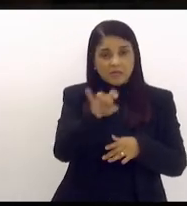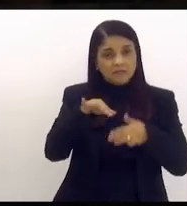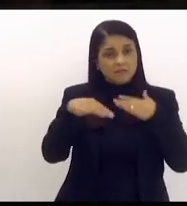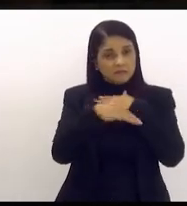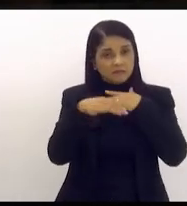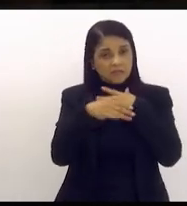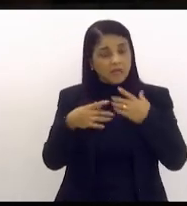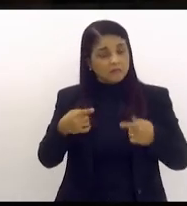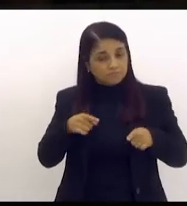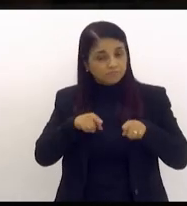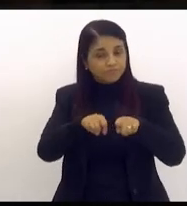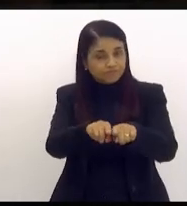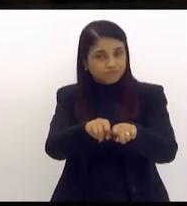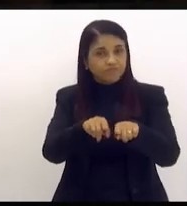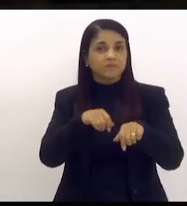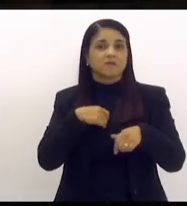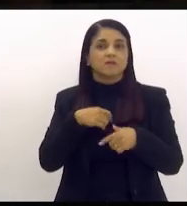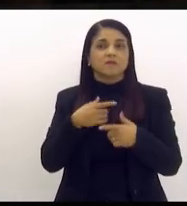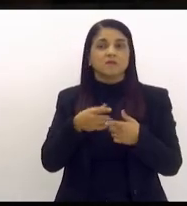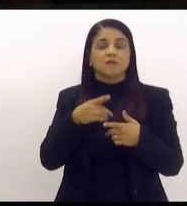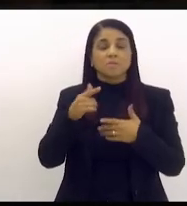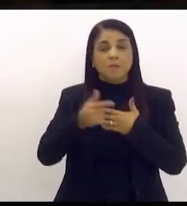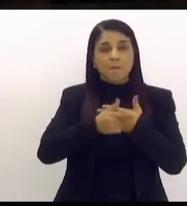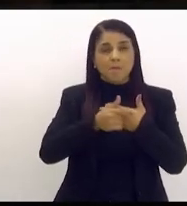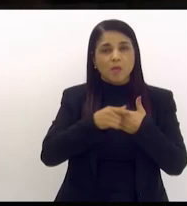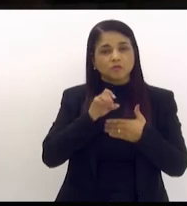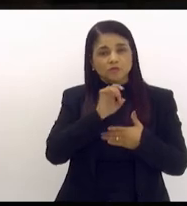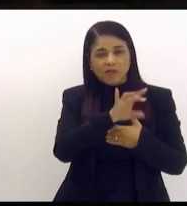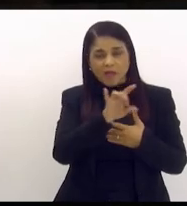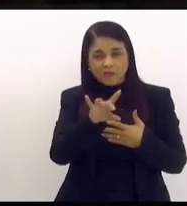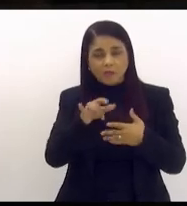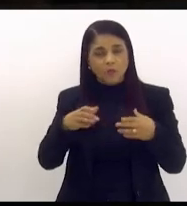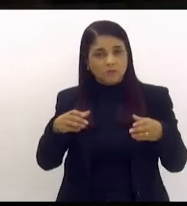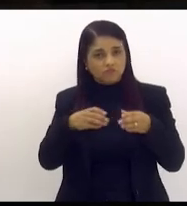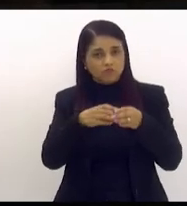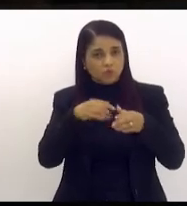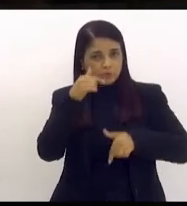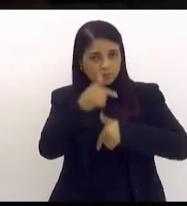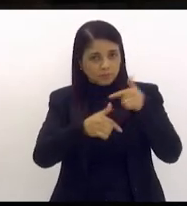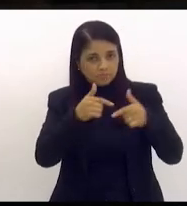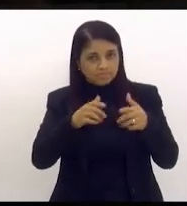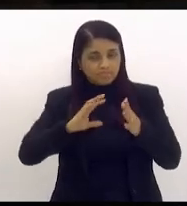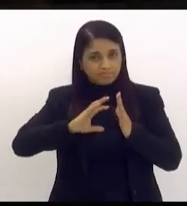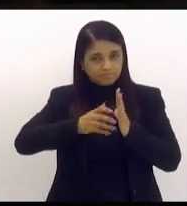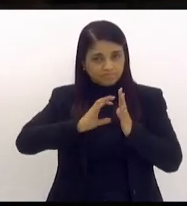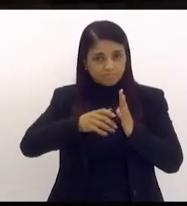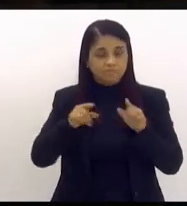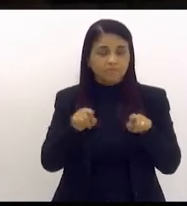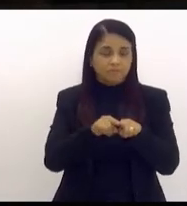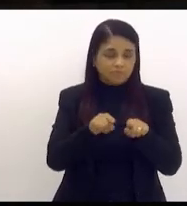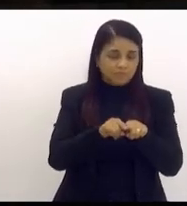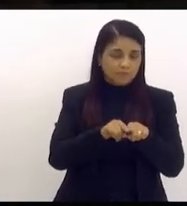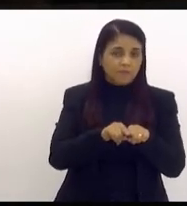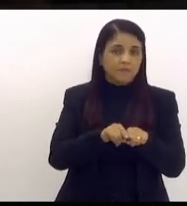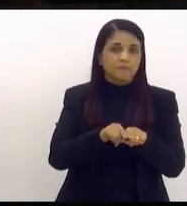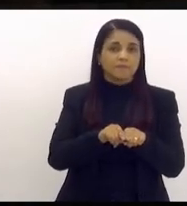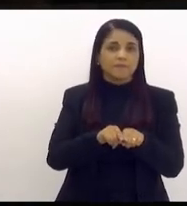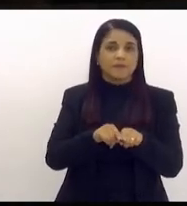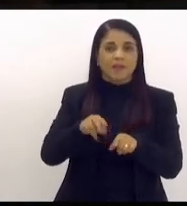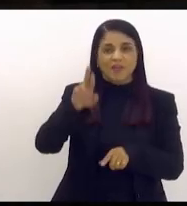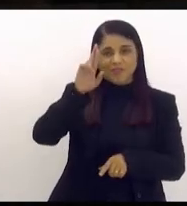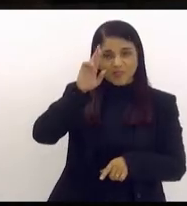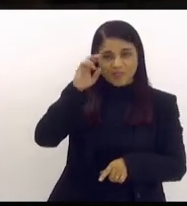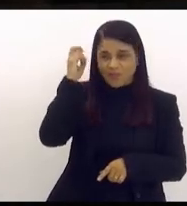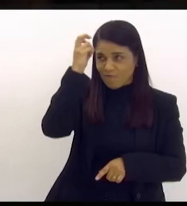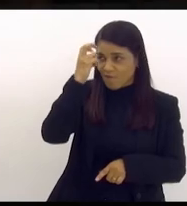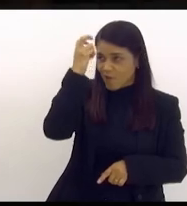para isso e a gente levar E aí a função de cada um aqui nessa frente né a nossa bancada Dona eu digo a dona Verônica